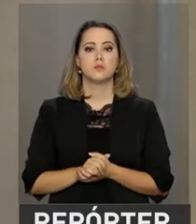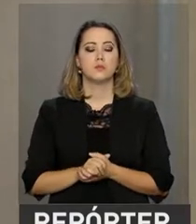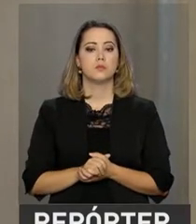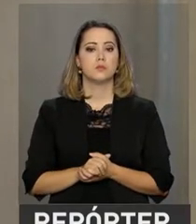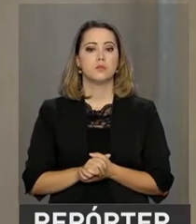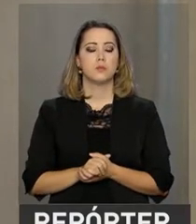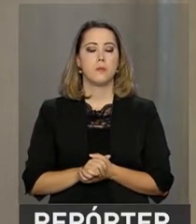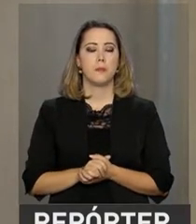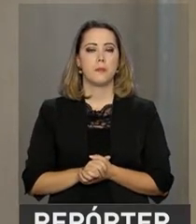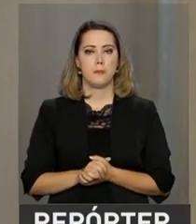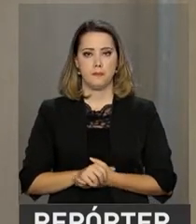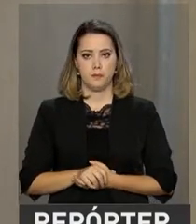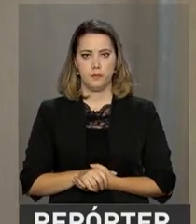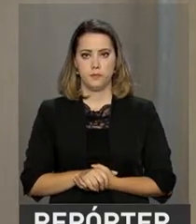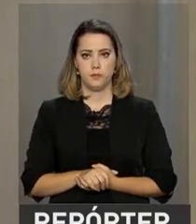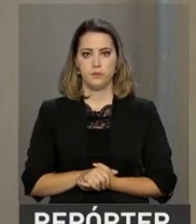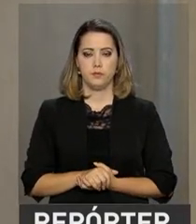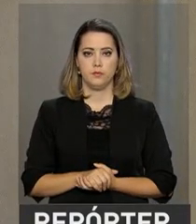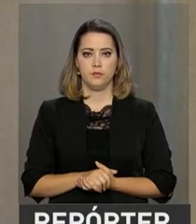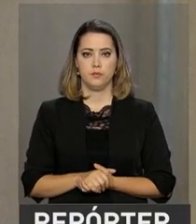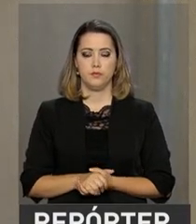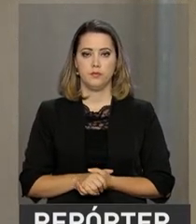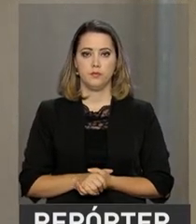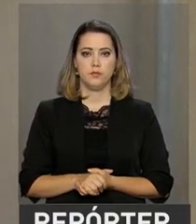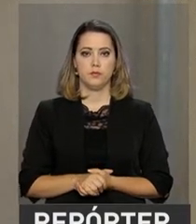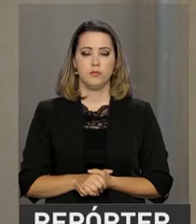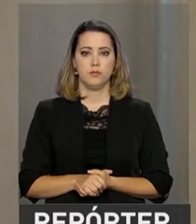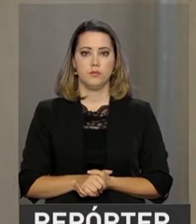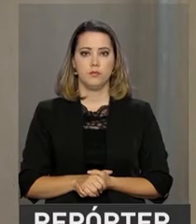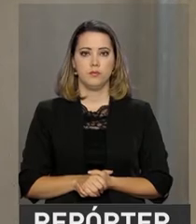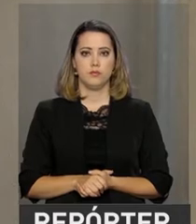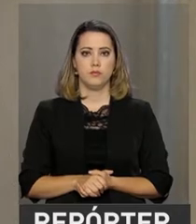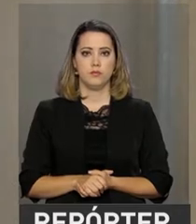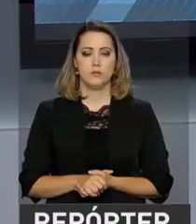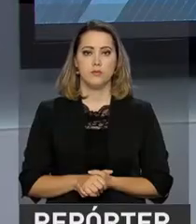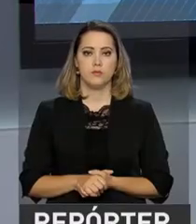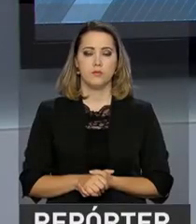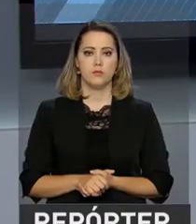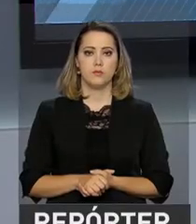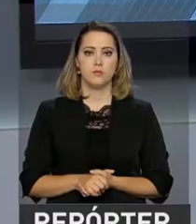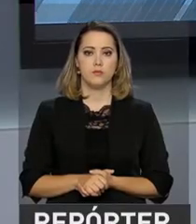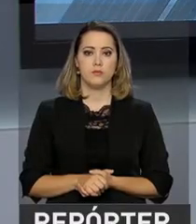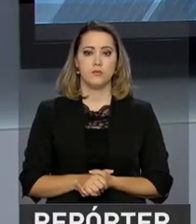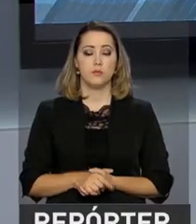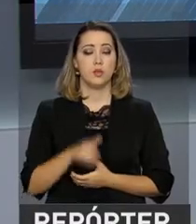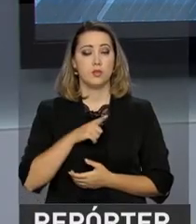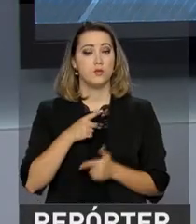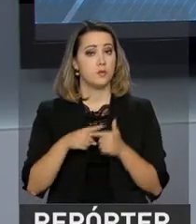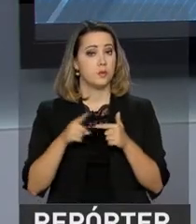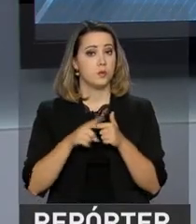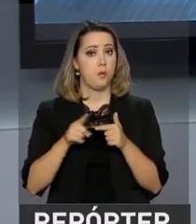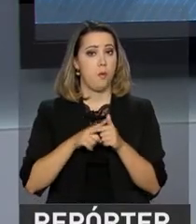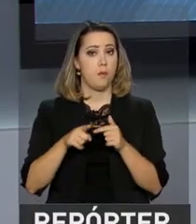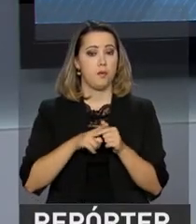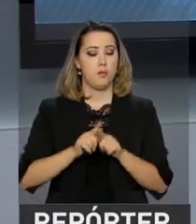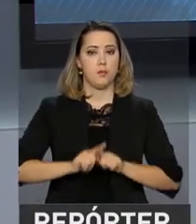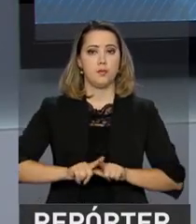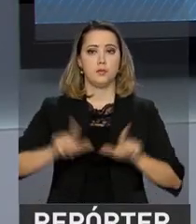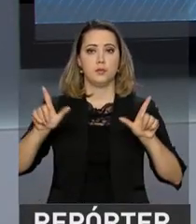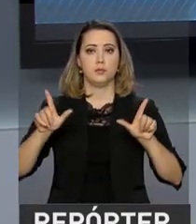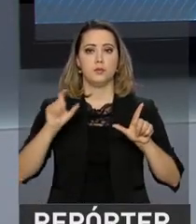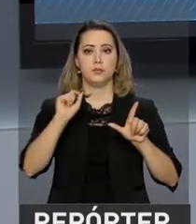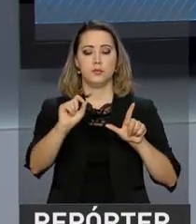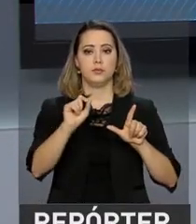Com a Bem, nós tivemos um problema na transmissão aí da